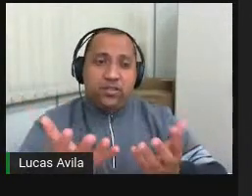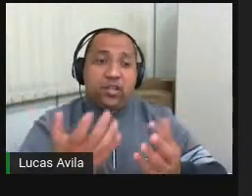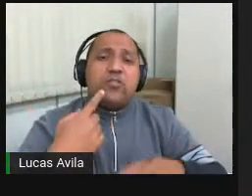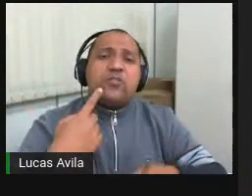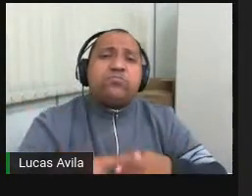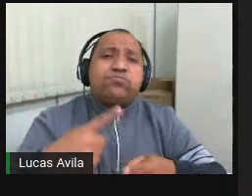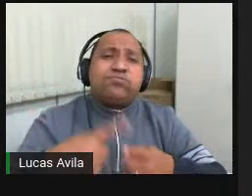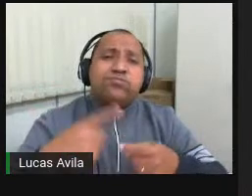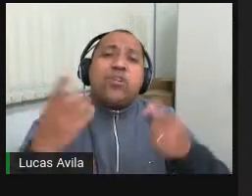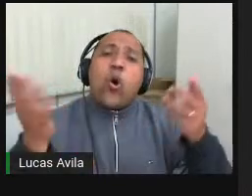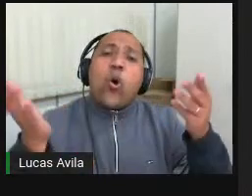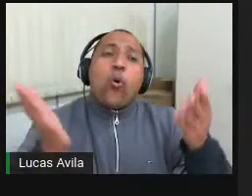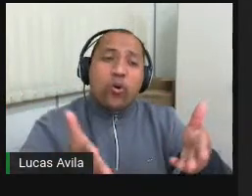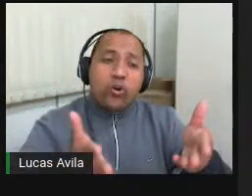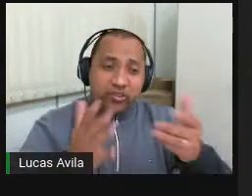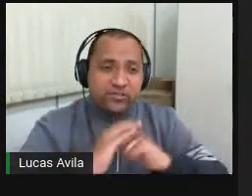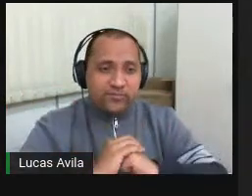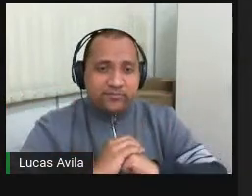hoje, estamos